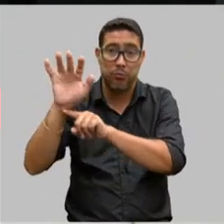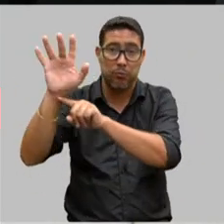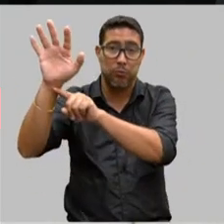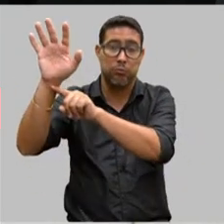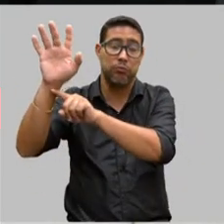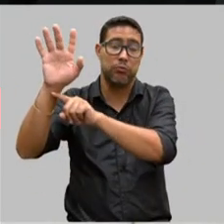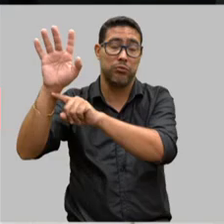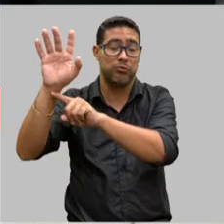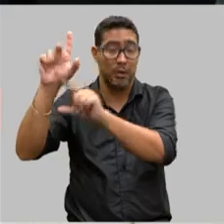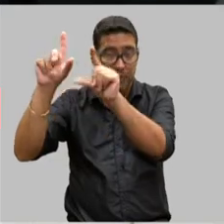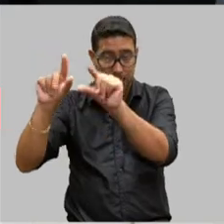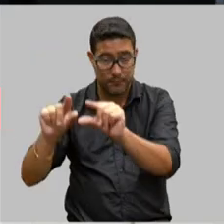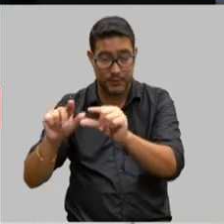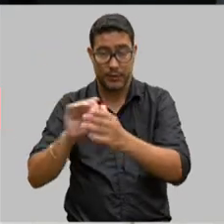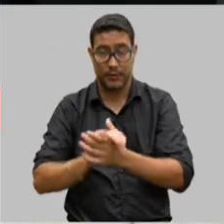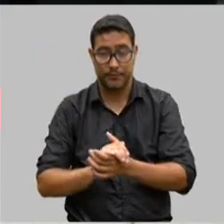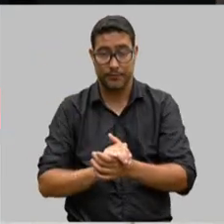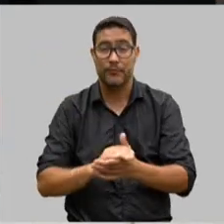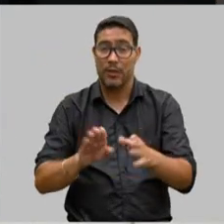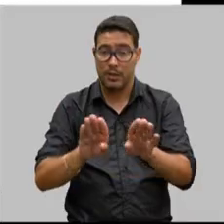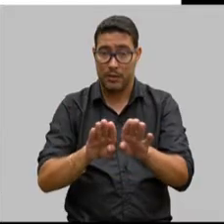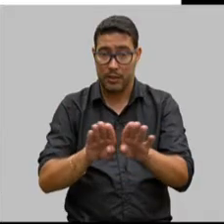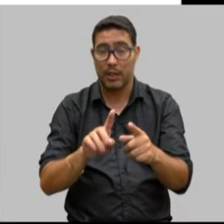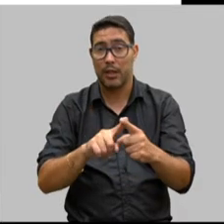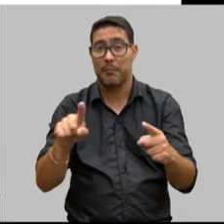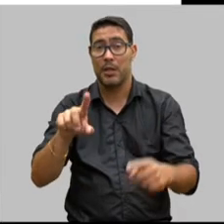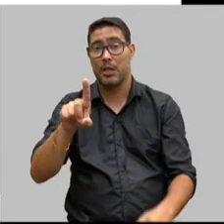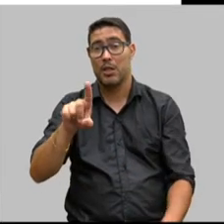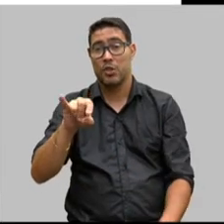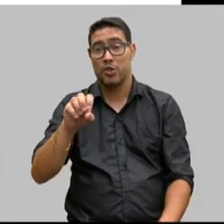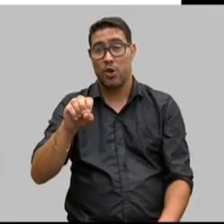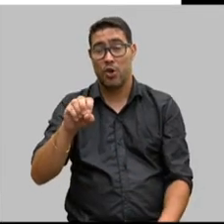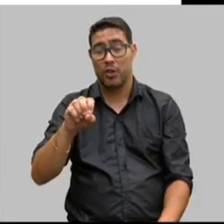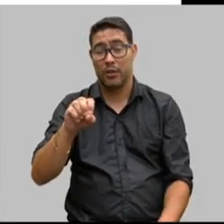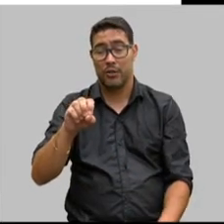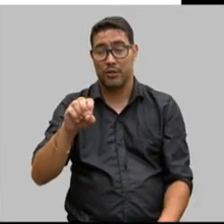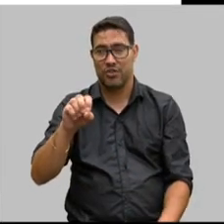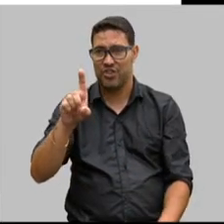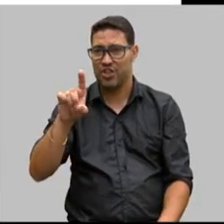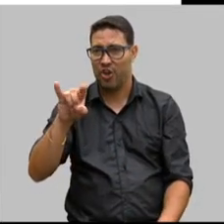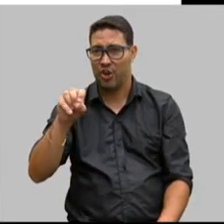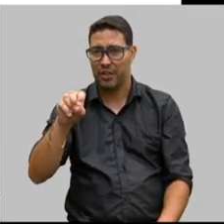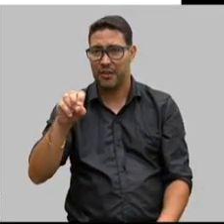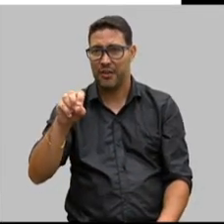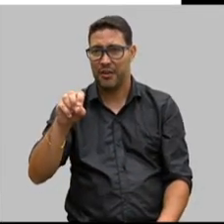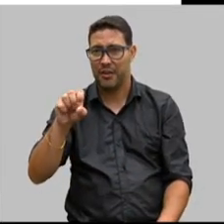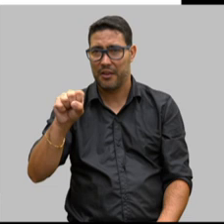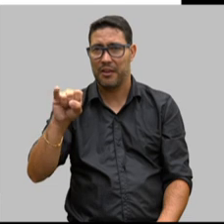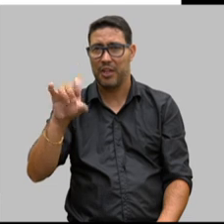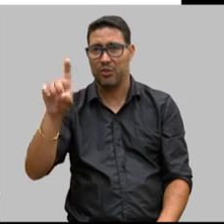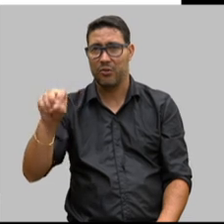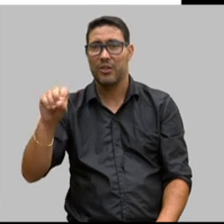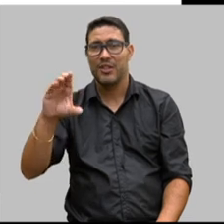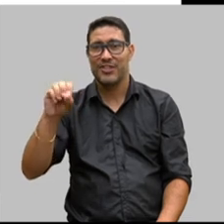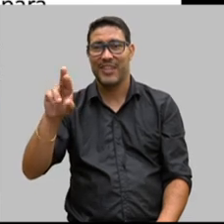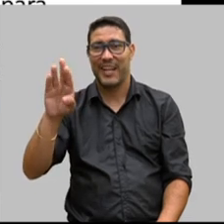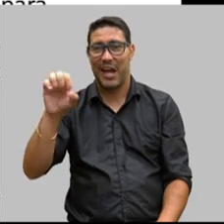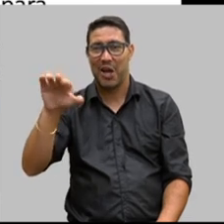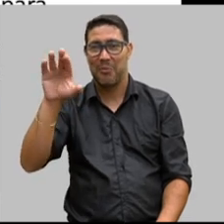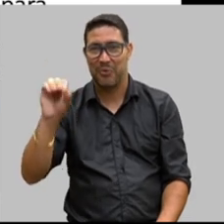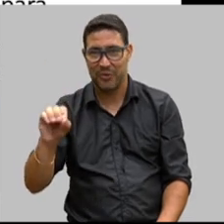desenvolver mecanismos para remoção de dióxido de carbono da atmosfera, entre outras. E o mais importante,